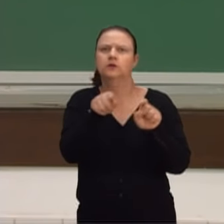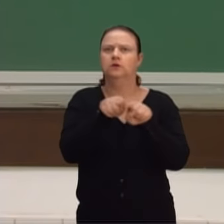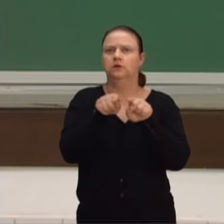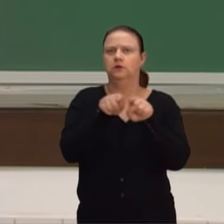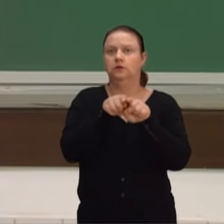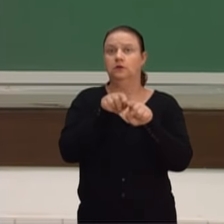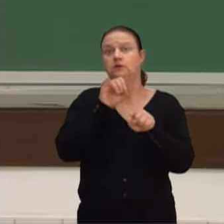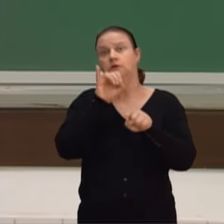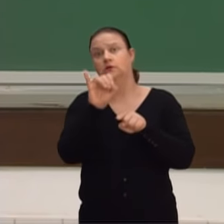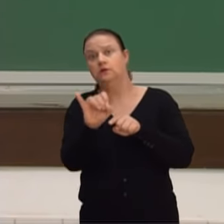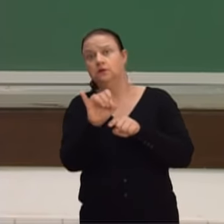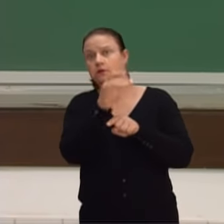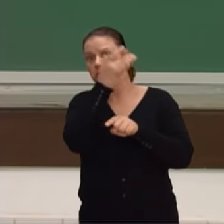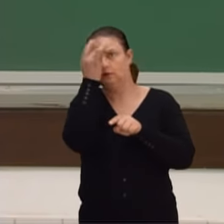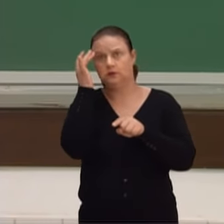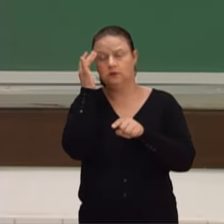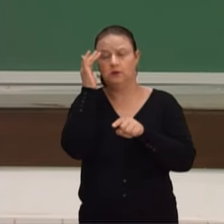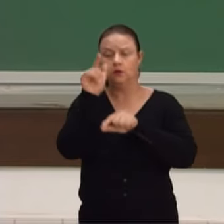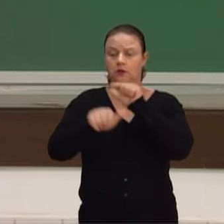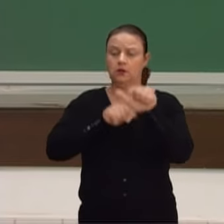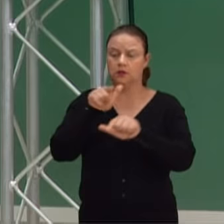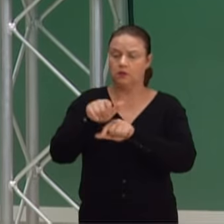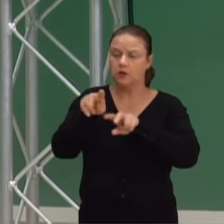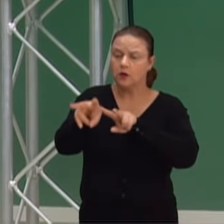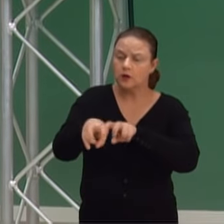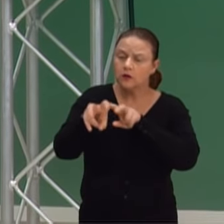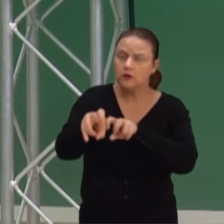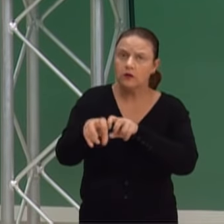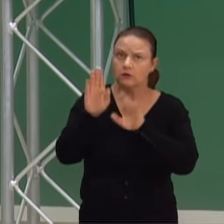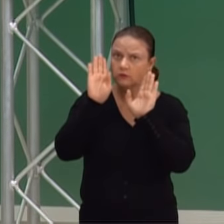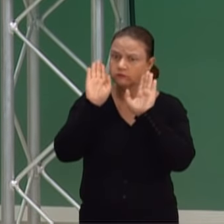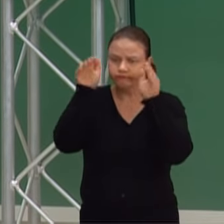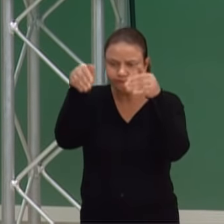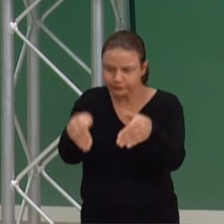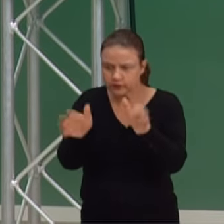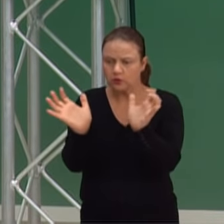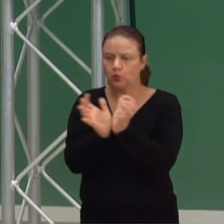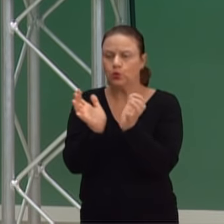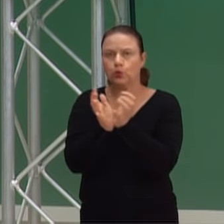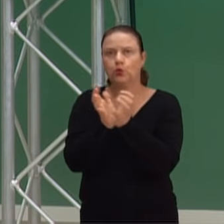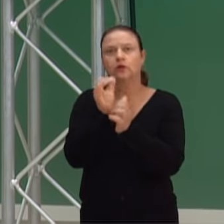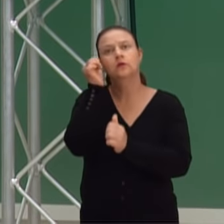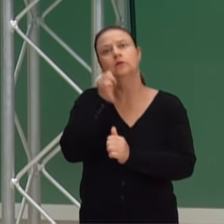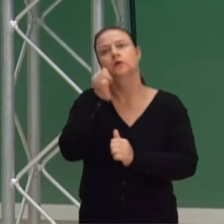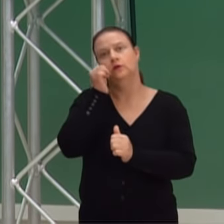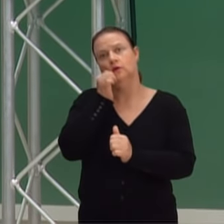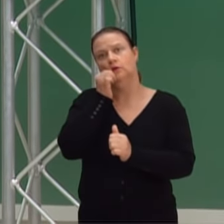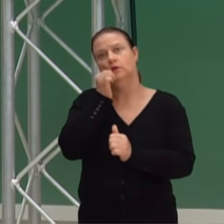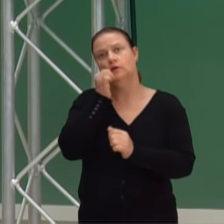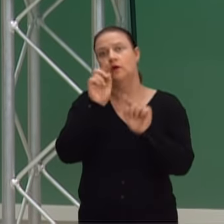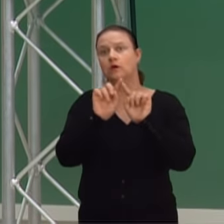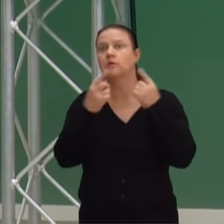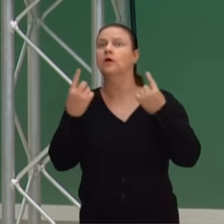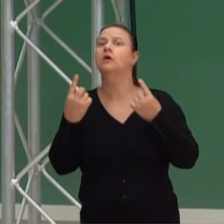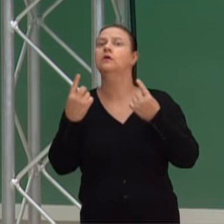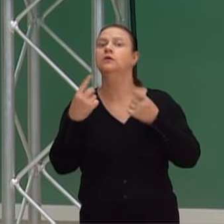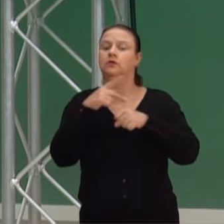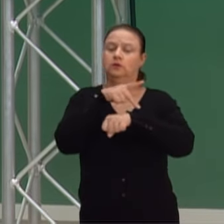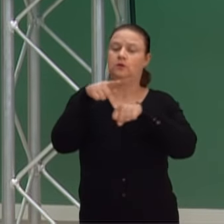na agricultura, a gente pode dizer assim, eram as mulheres. Os portugueses vêm exigindo os homens nessa agricultura. Você tem um primeiro